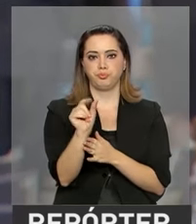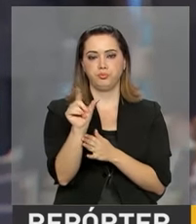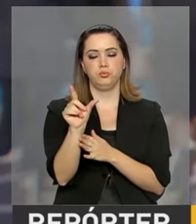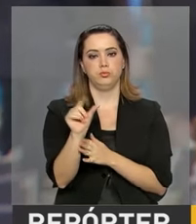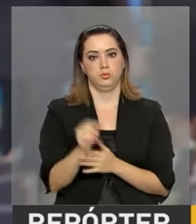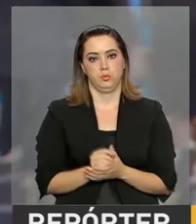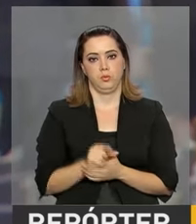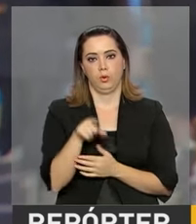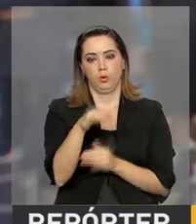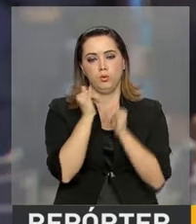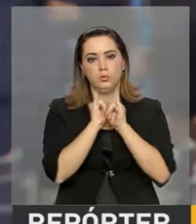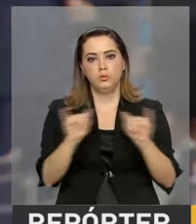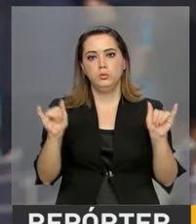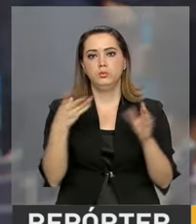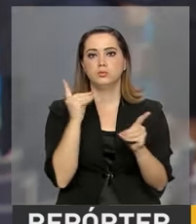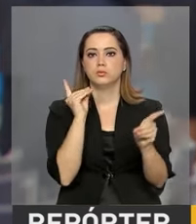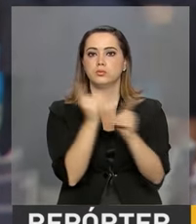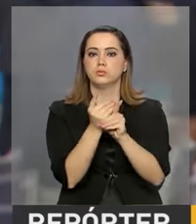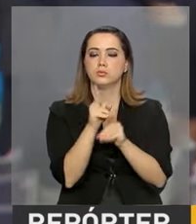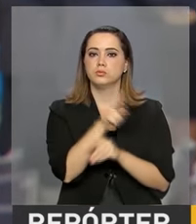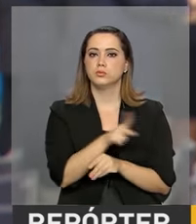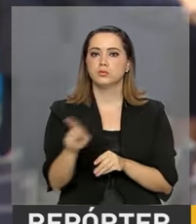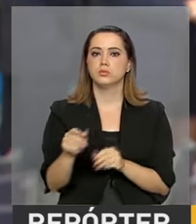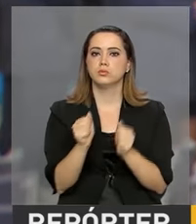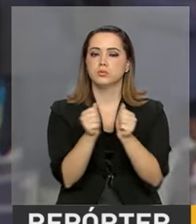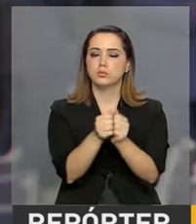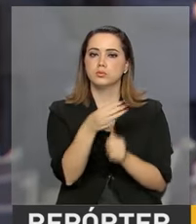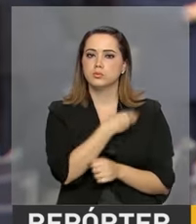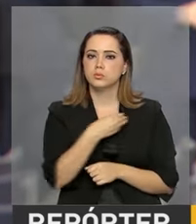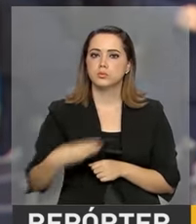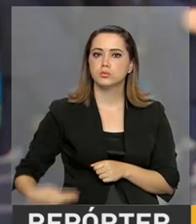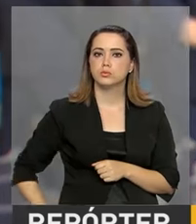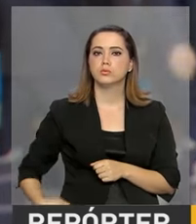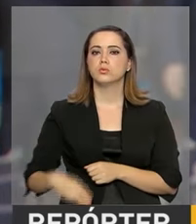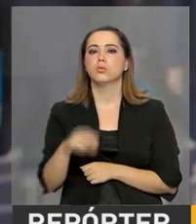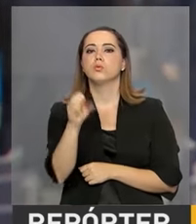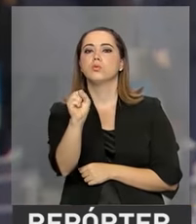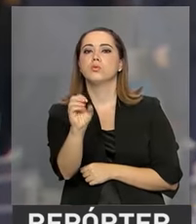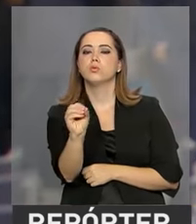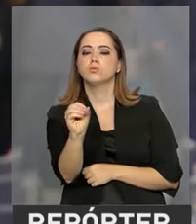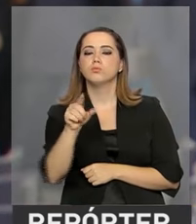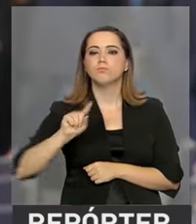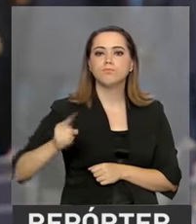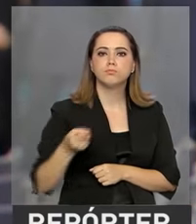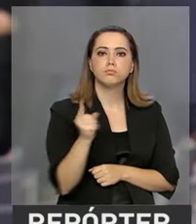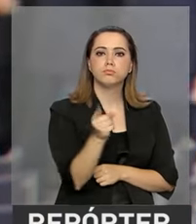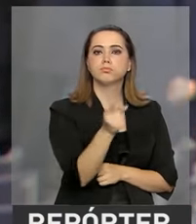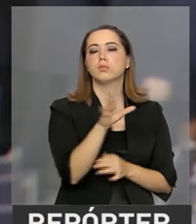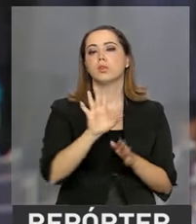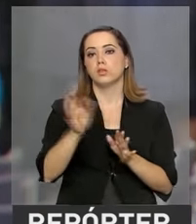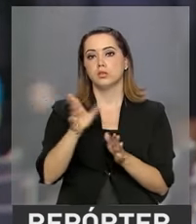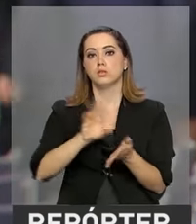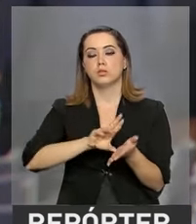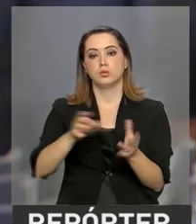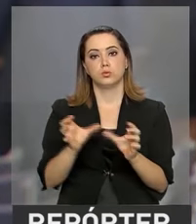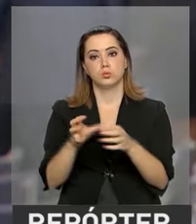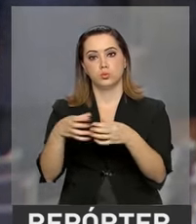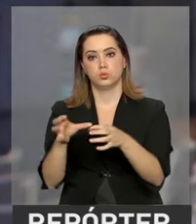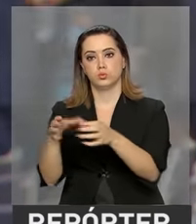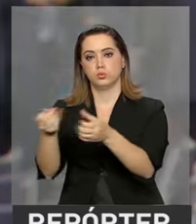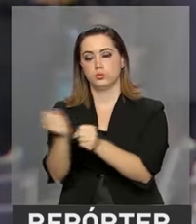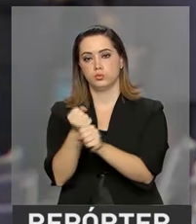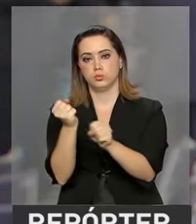foi feito durante o encontro de Michel Temer de Ministros com mais de 800 representantes de todos os setores da construção